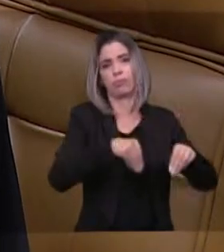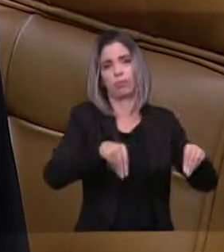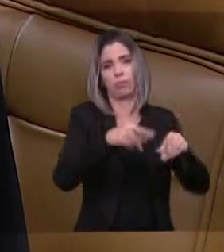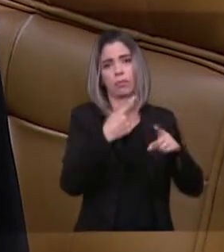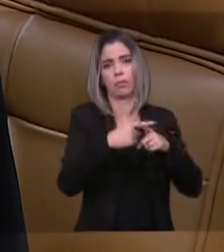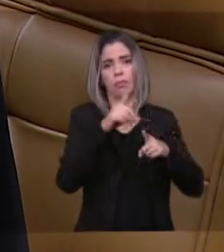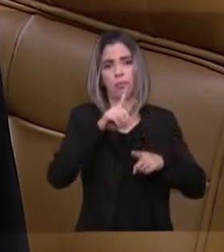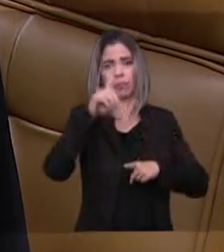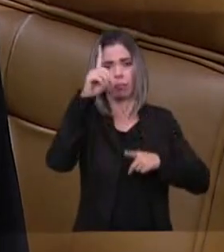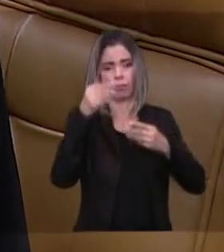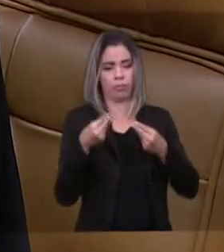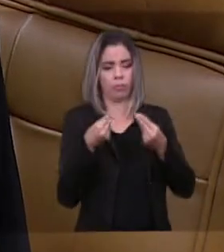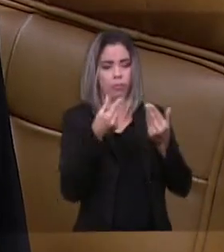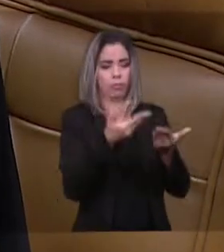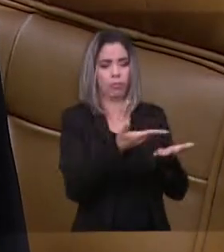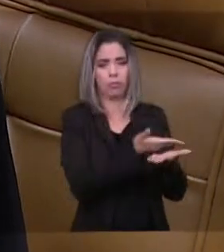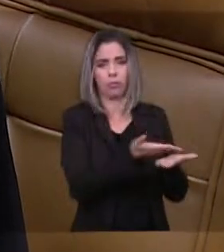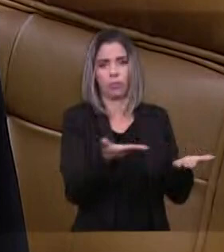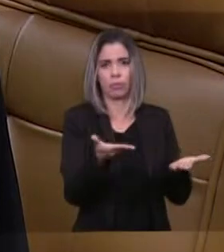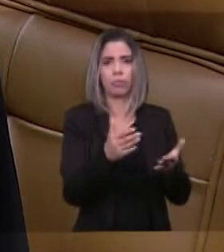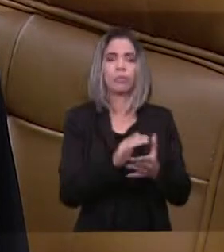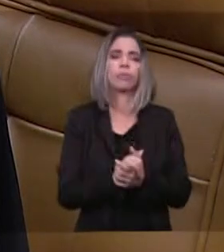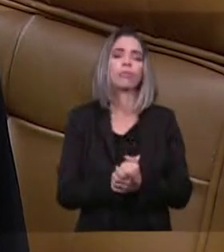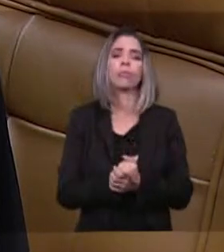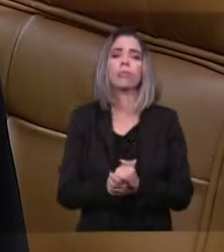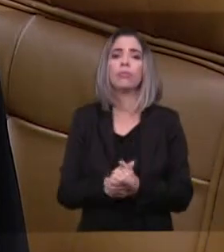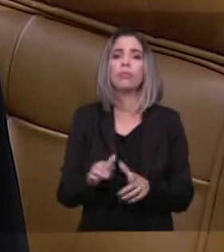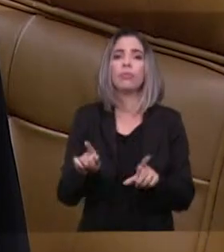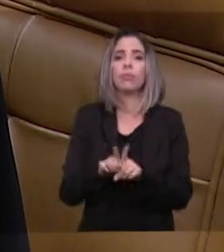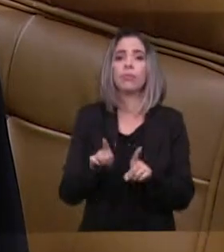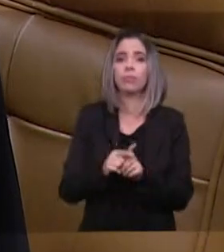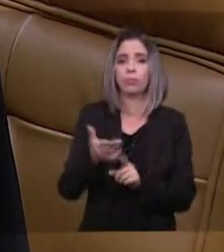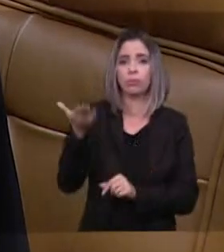deu. E no início do século passado,